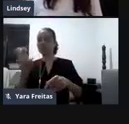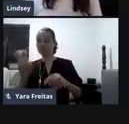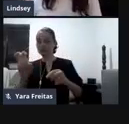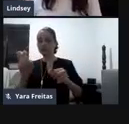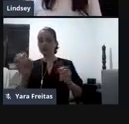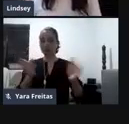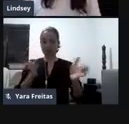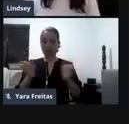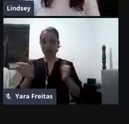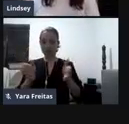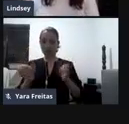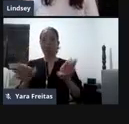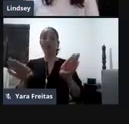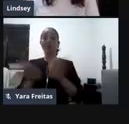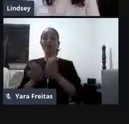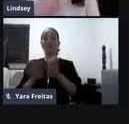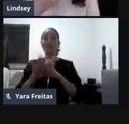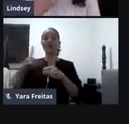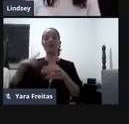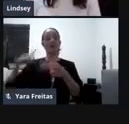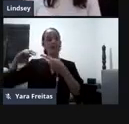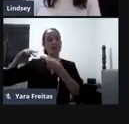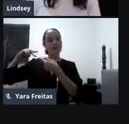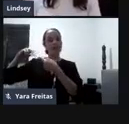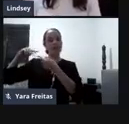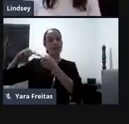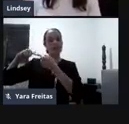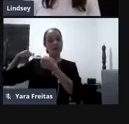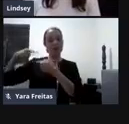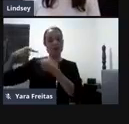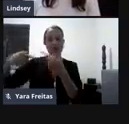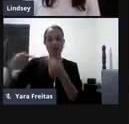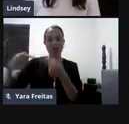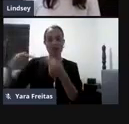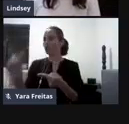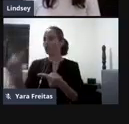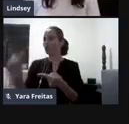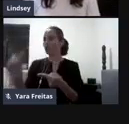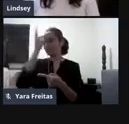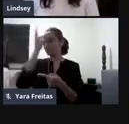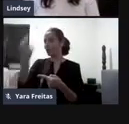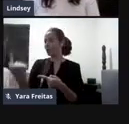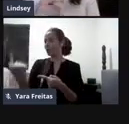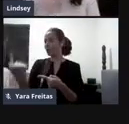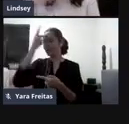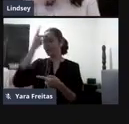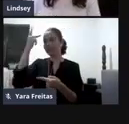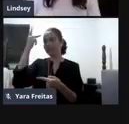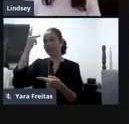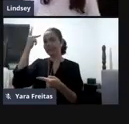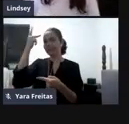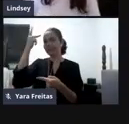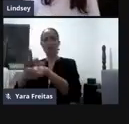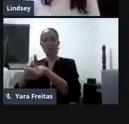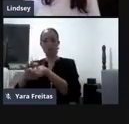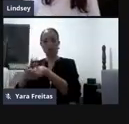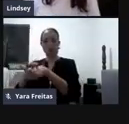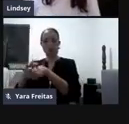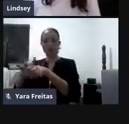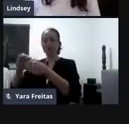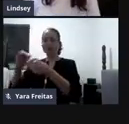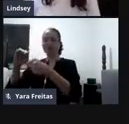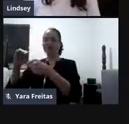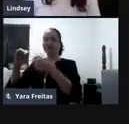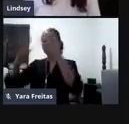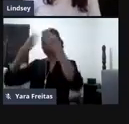questão da hereditariedade. Pessoas que têm um parente em primeiro grau com doença de Alzheimer têm 3 vezes mais chance